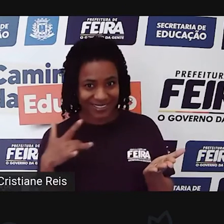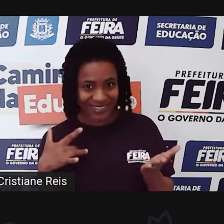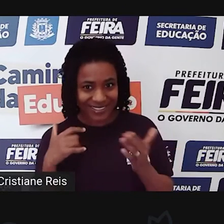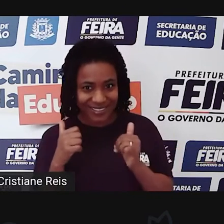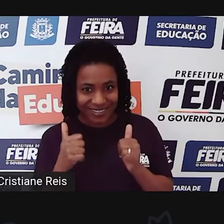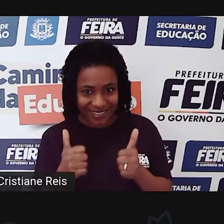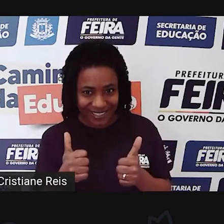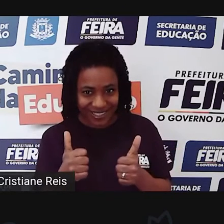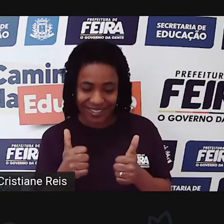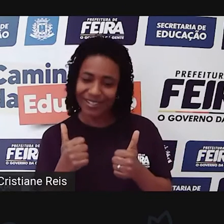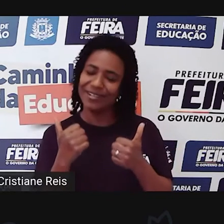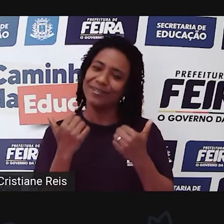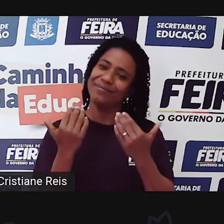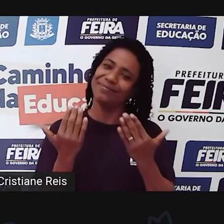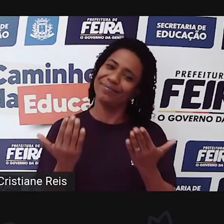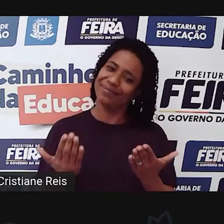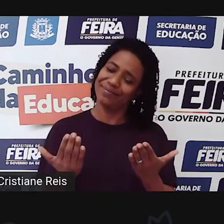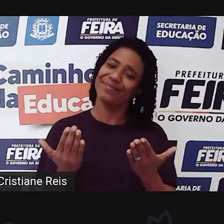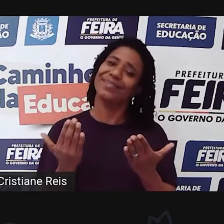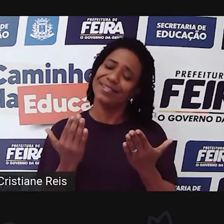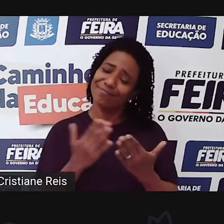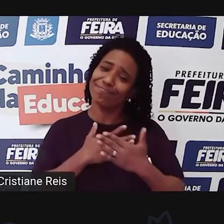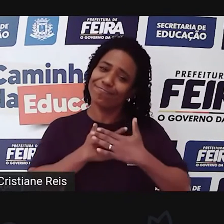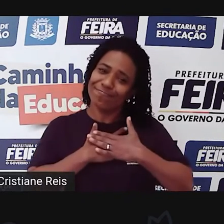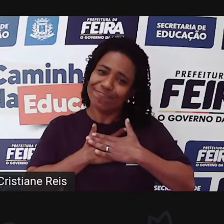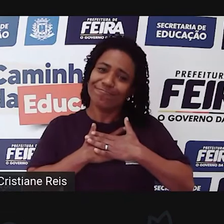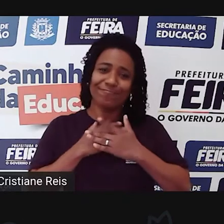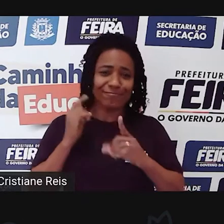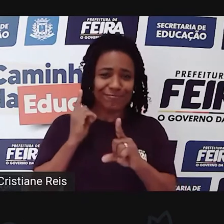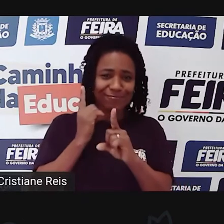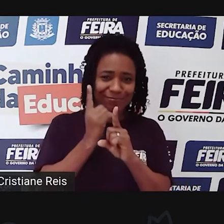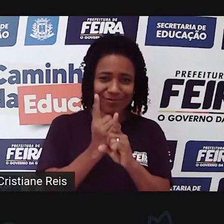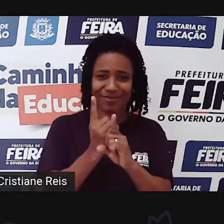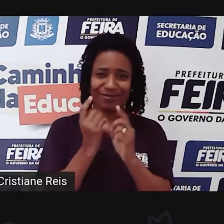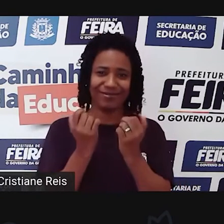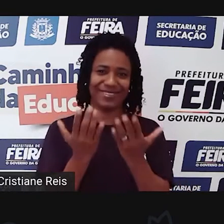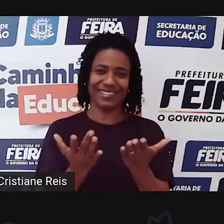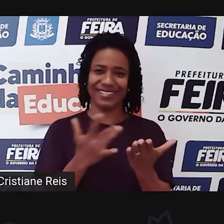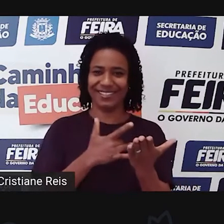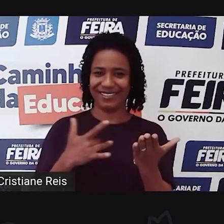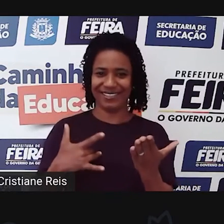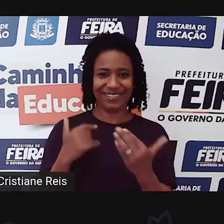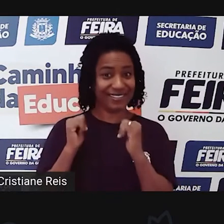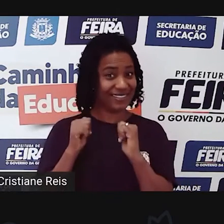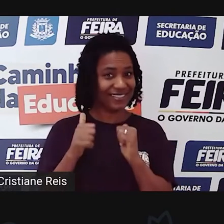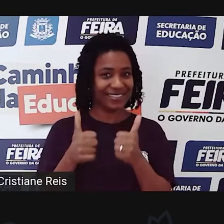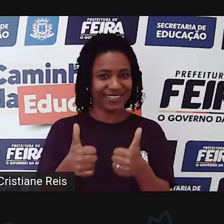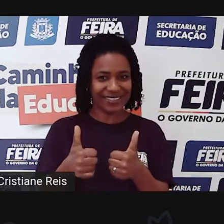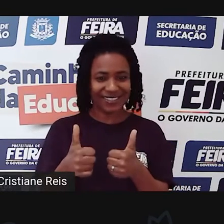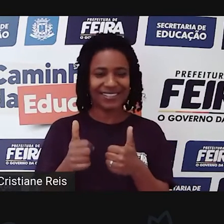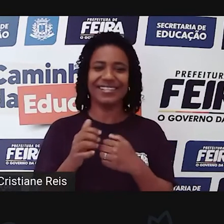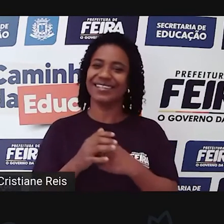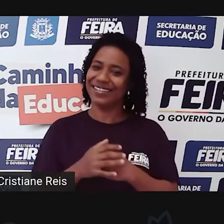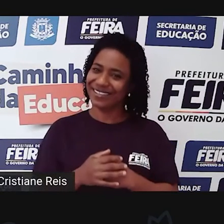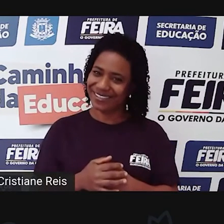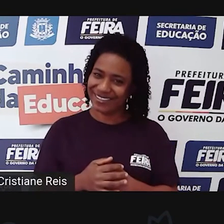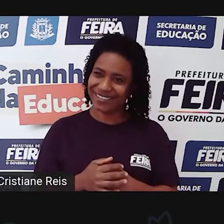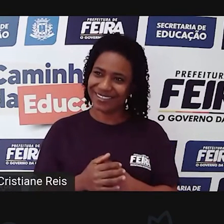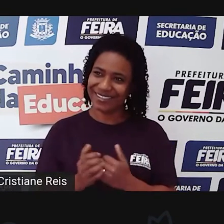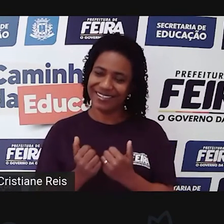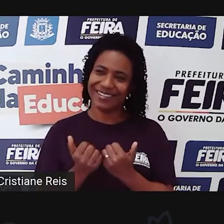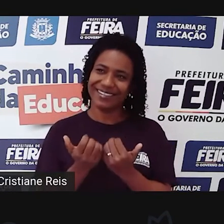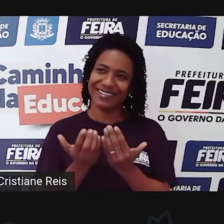Eu espero que vocês estejam muito bem. Bem-vindos à nossa